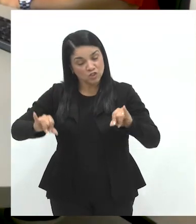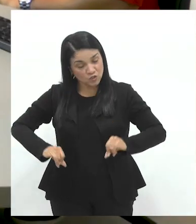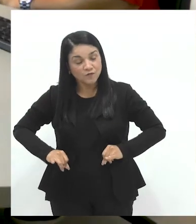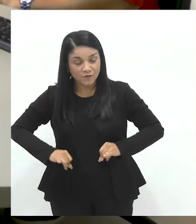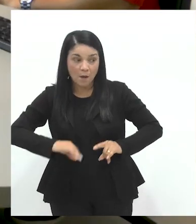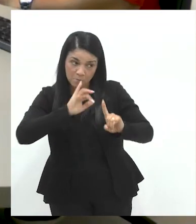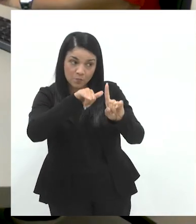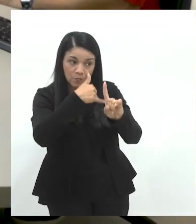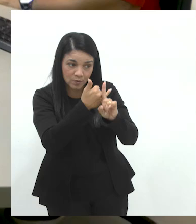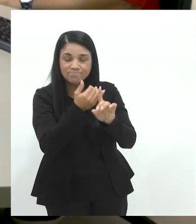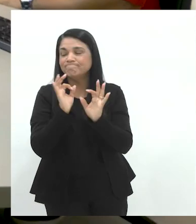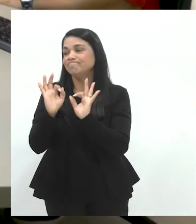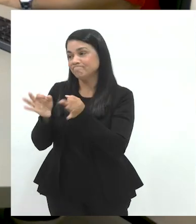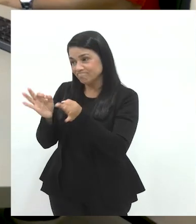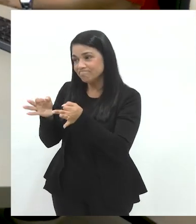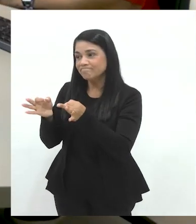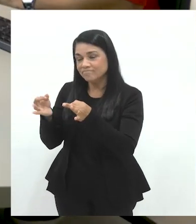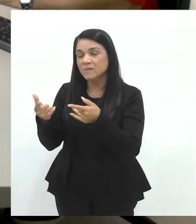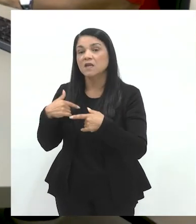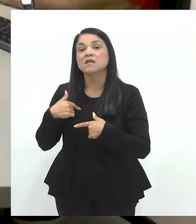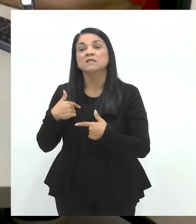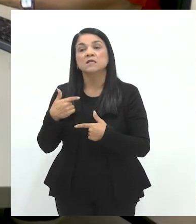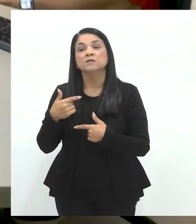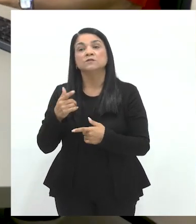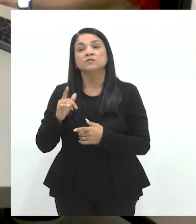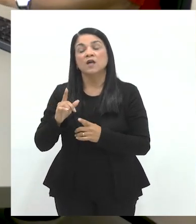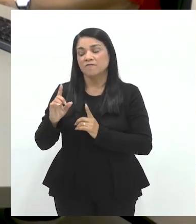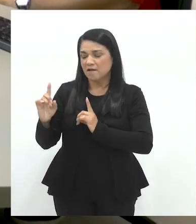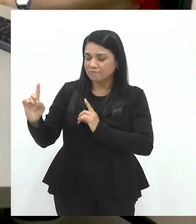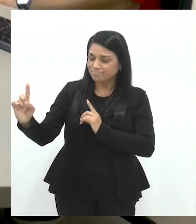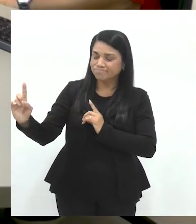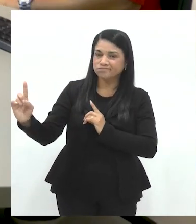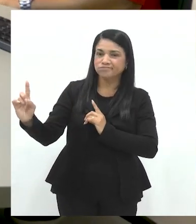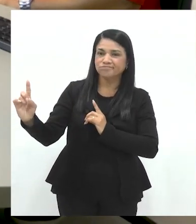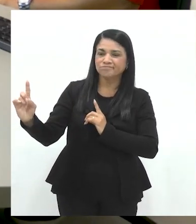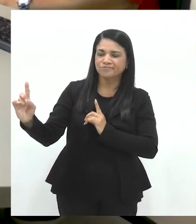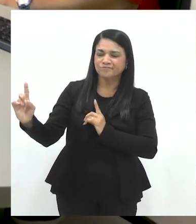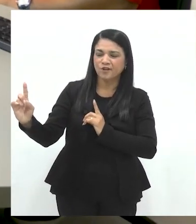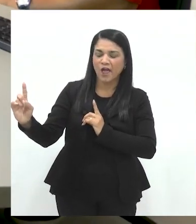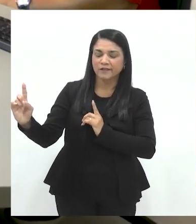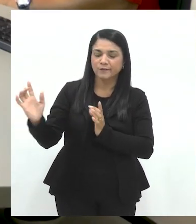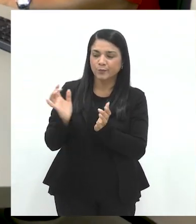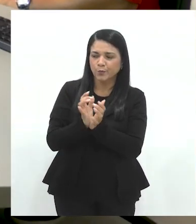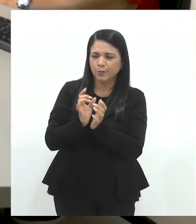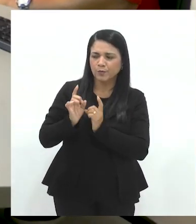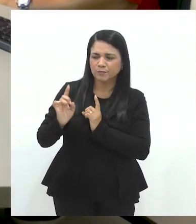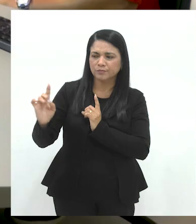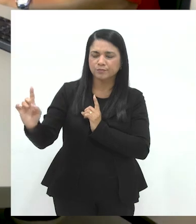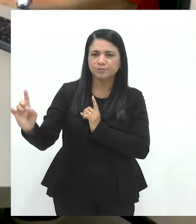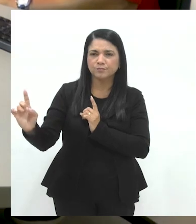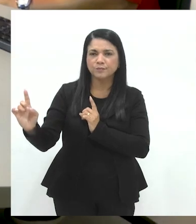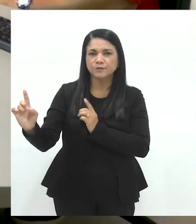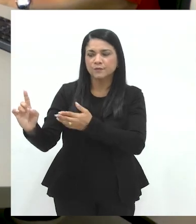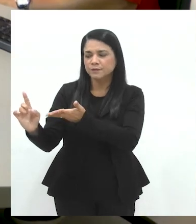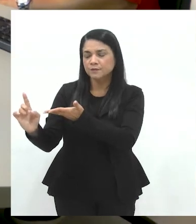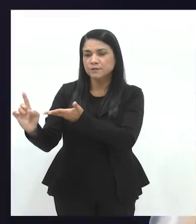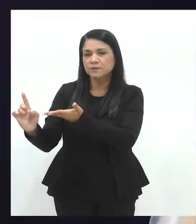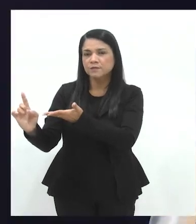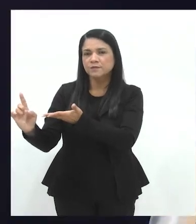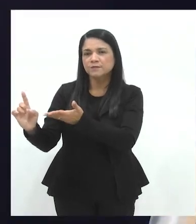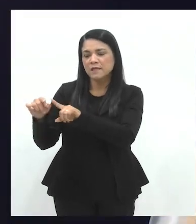né? Também, e aí os Que professores atrapalha bastante no desenvolvimento. deixavam ela lá no cantinho, deixa ela lá no cantinho, no final da